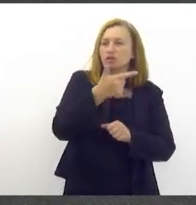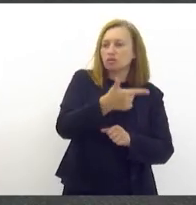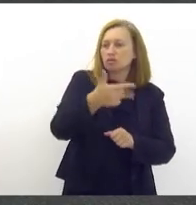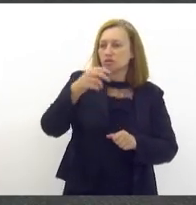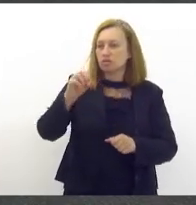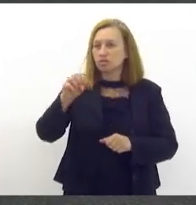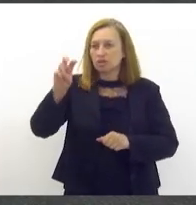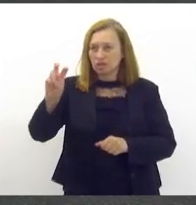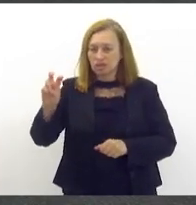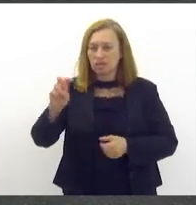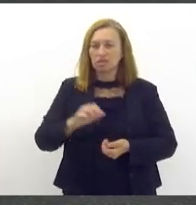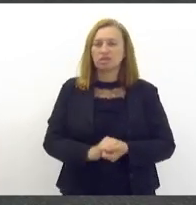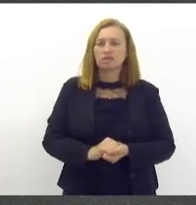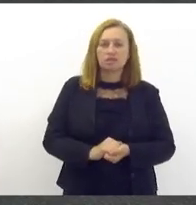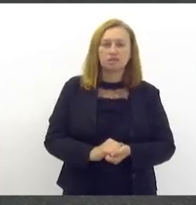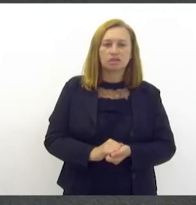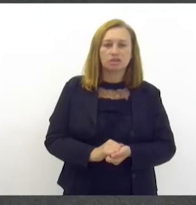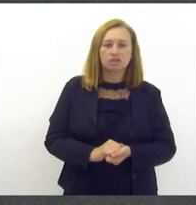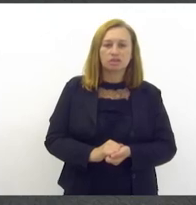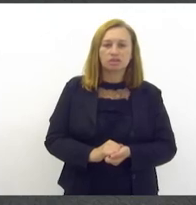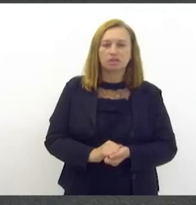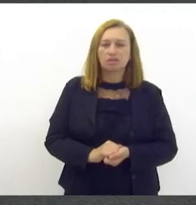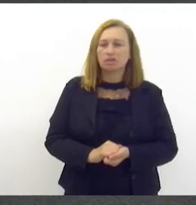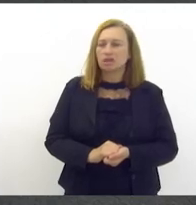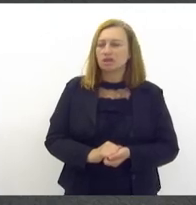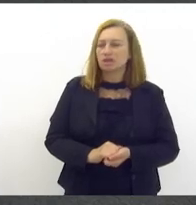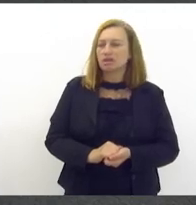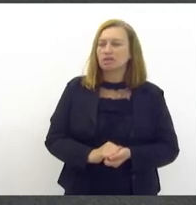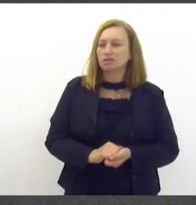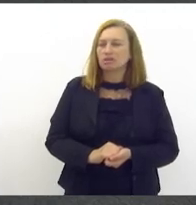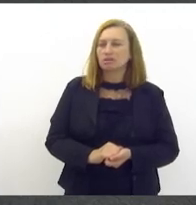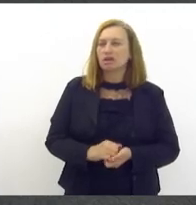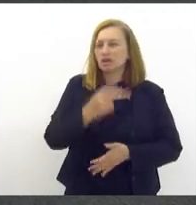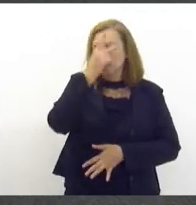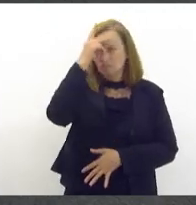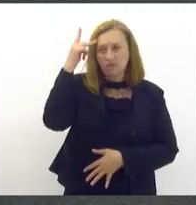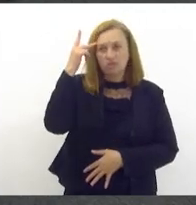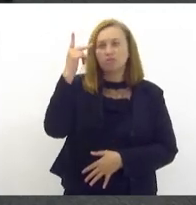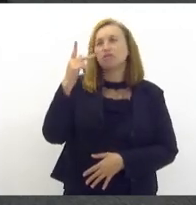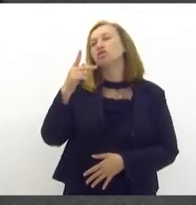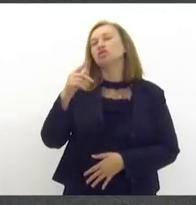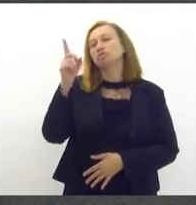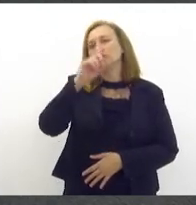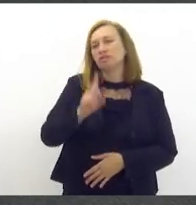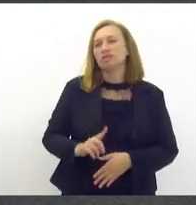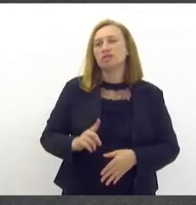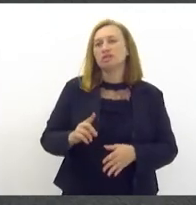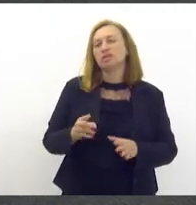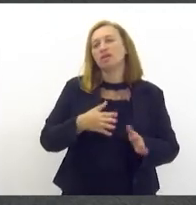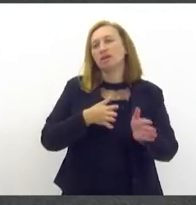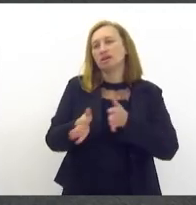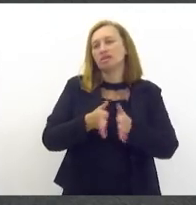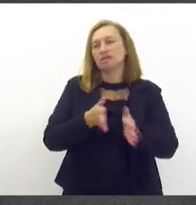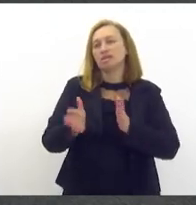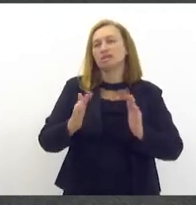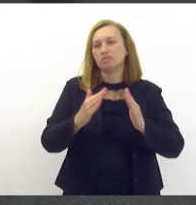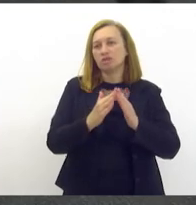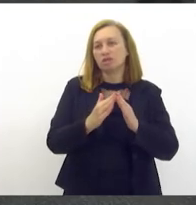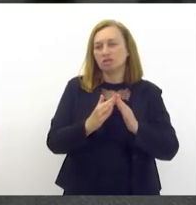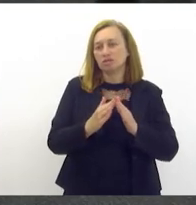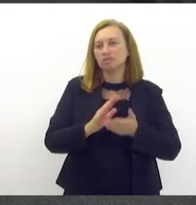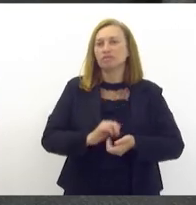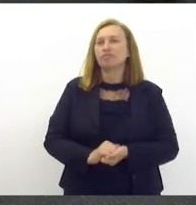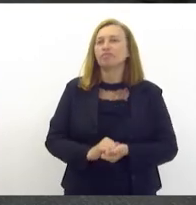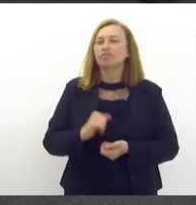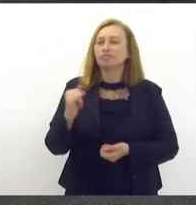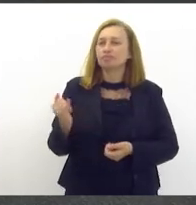2015, determina que as pessoas com deficiência tenham acesso à moradia e, para isso, é